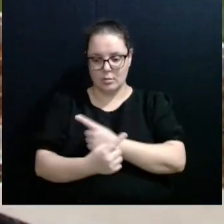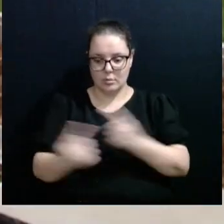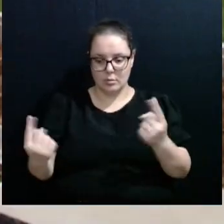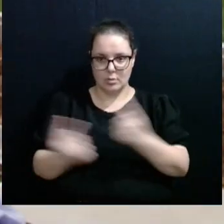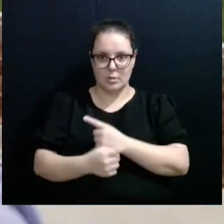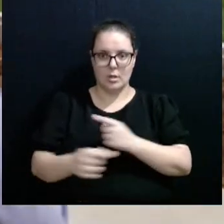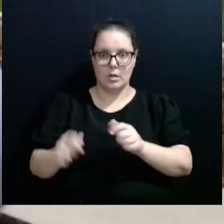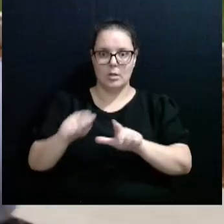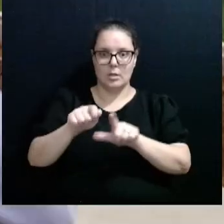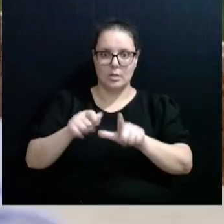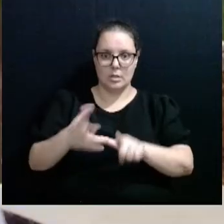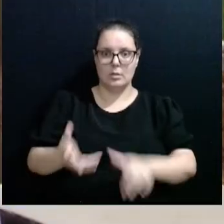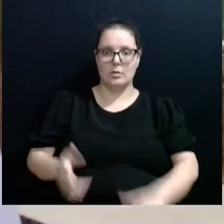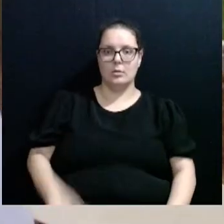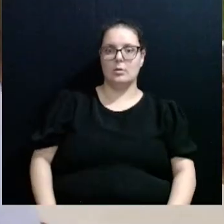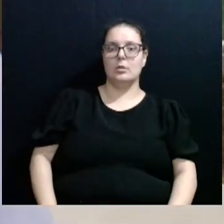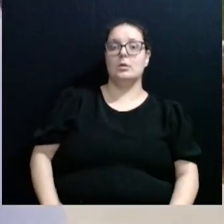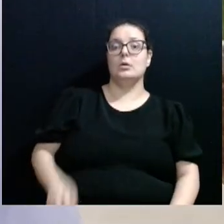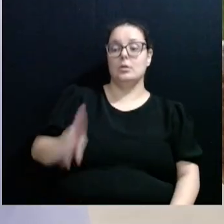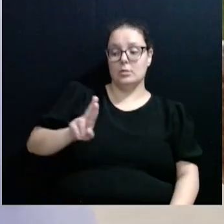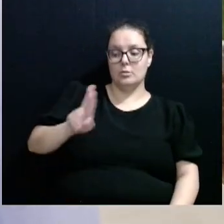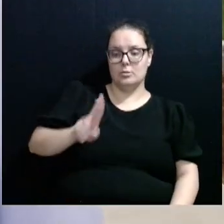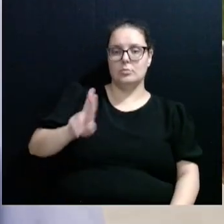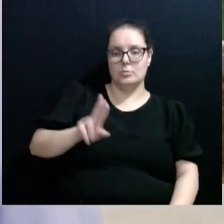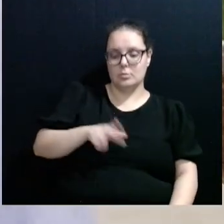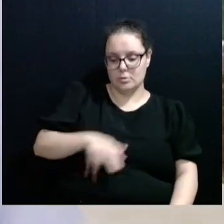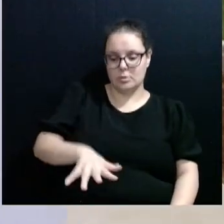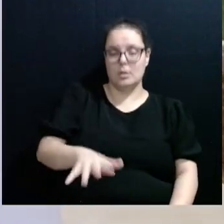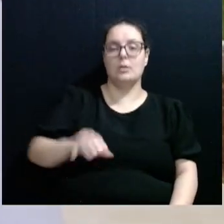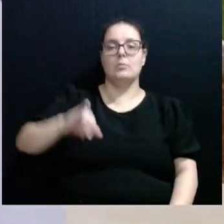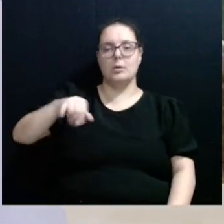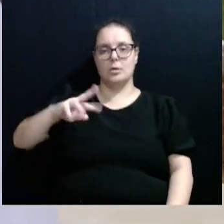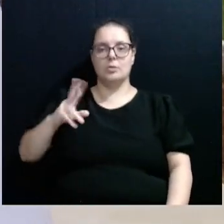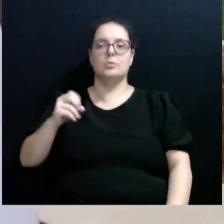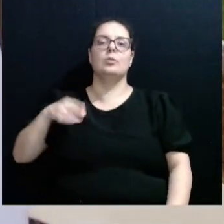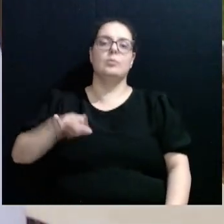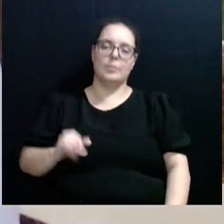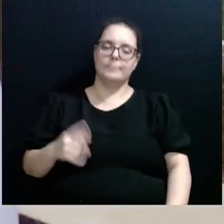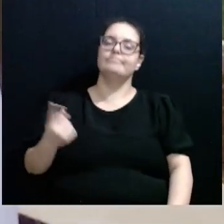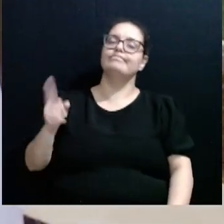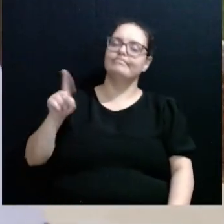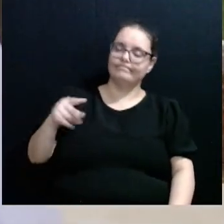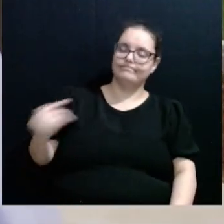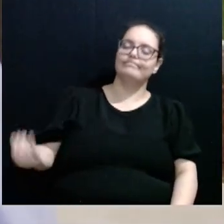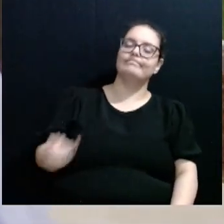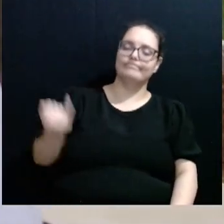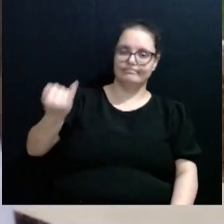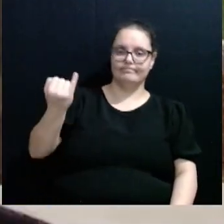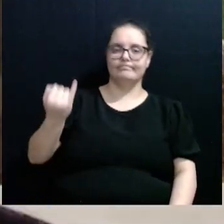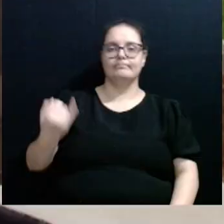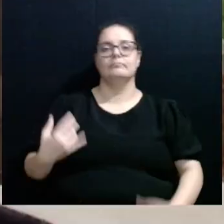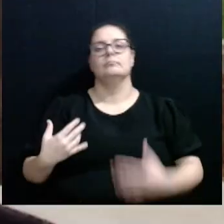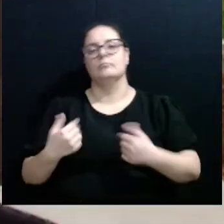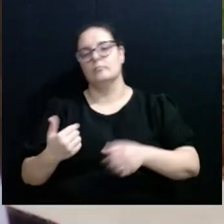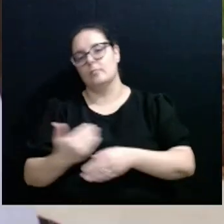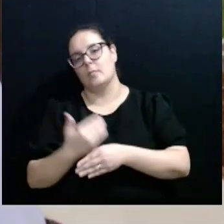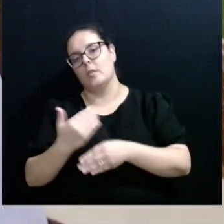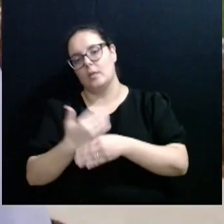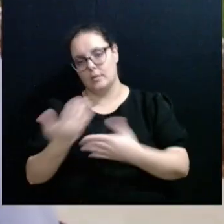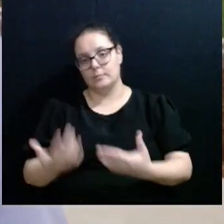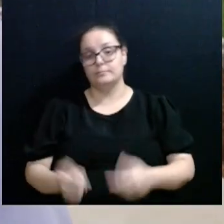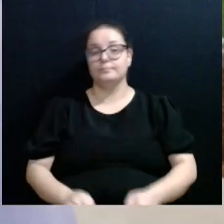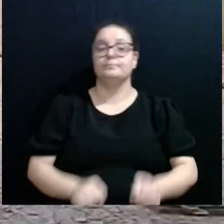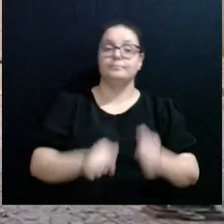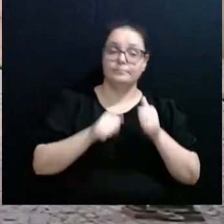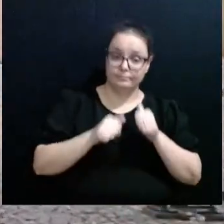essa rota para acessar a John Boy Dunlop. Então é uma via onde ganha, uma obra, aliás, onde quem ganha é a cidade de